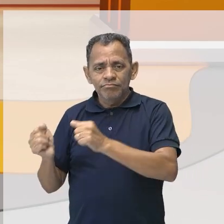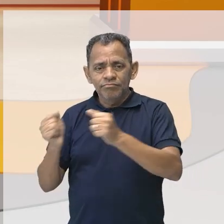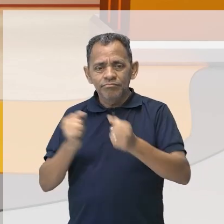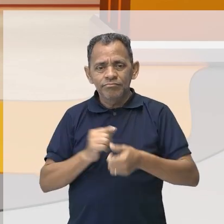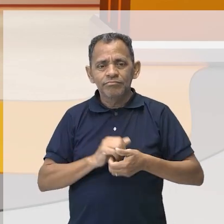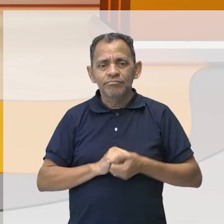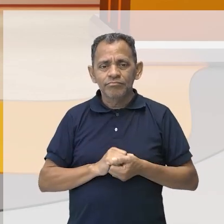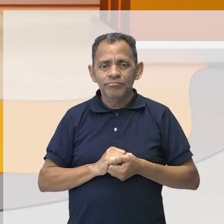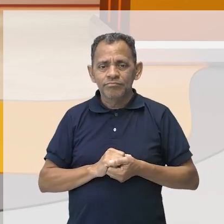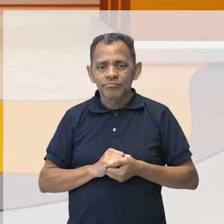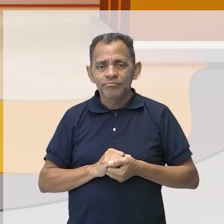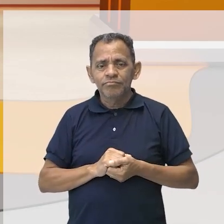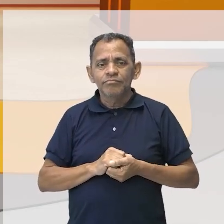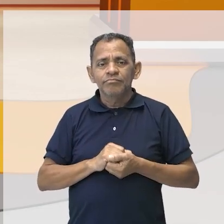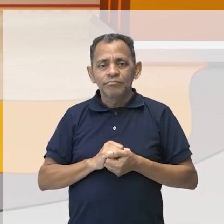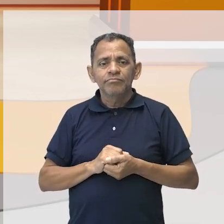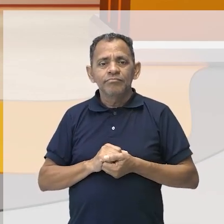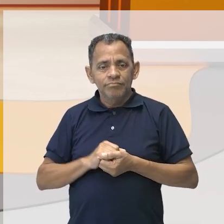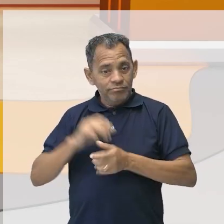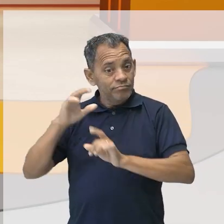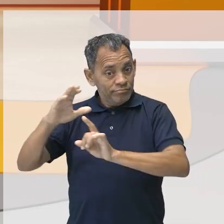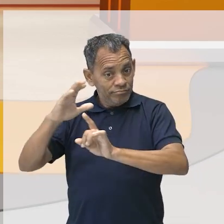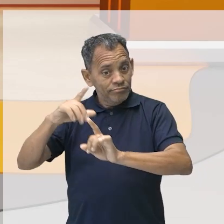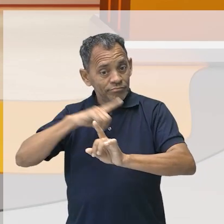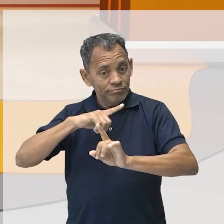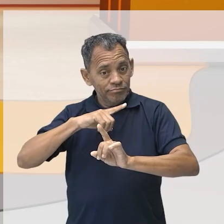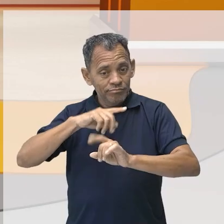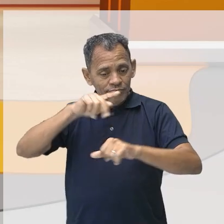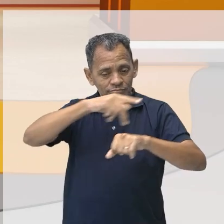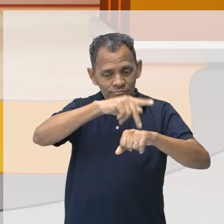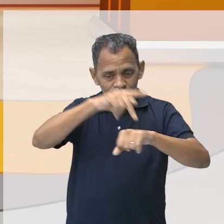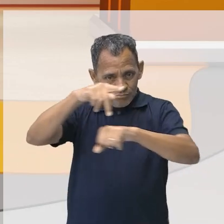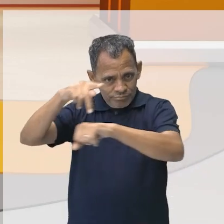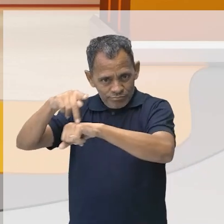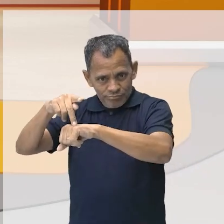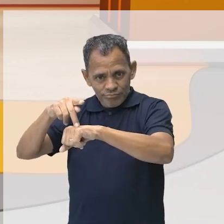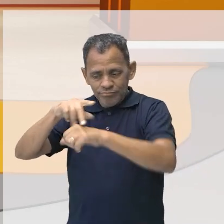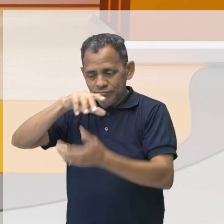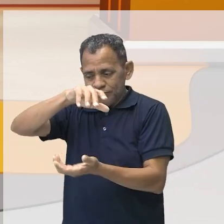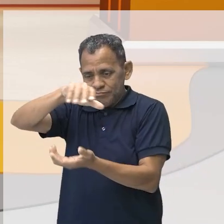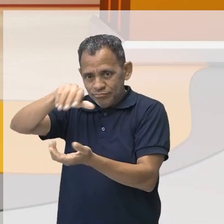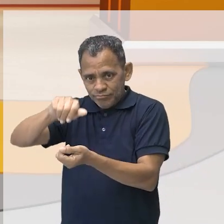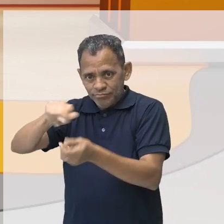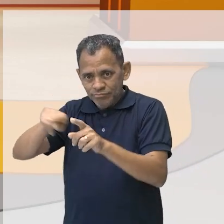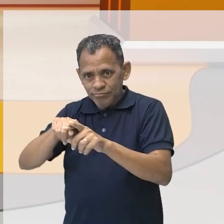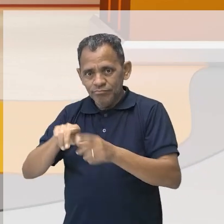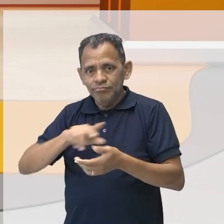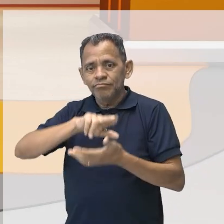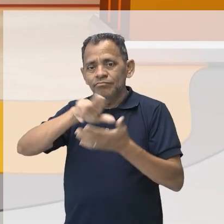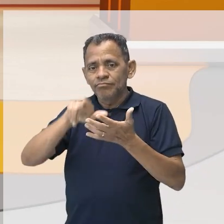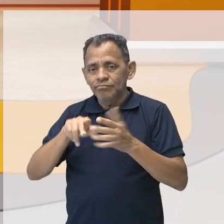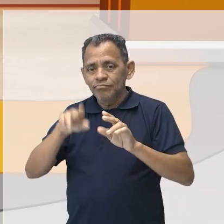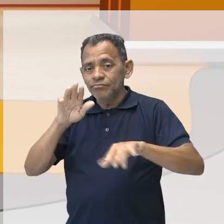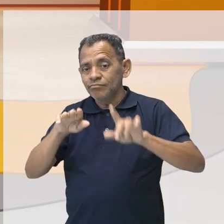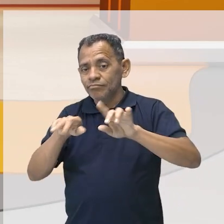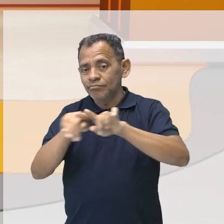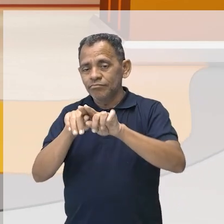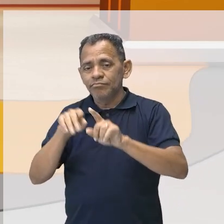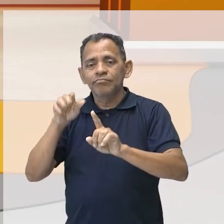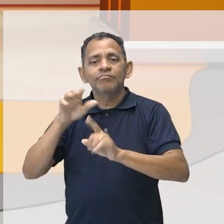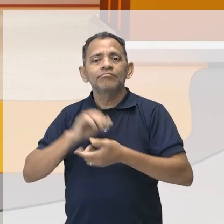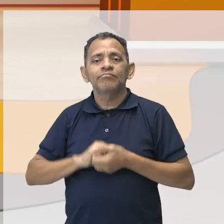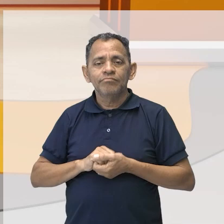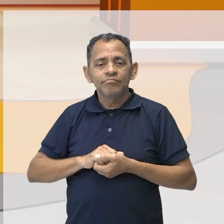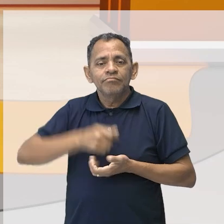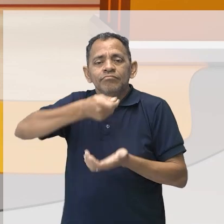potência hegemônica é aquela que exerce influência sobre outros países ao redor do mundo, muitas vezes impondo suas políticas